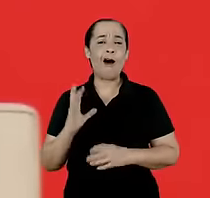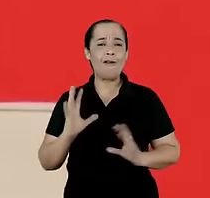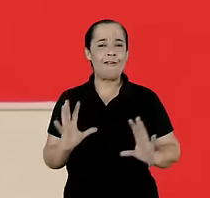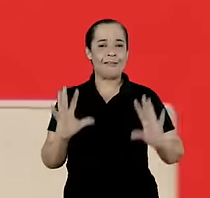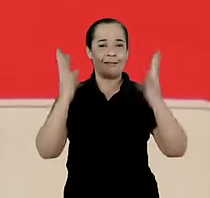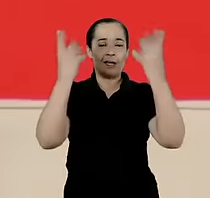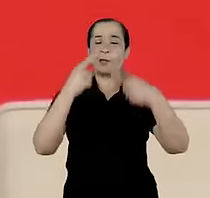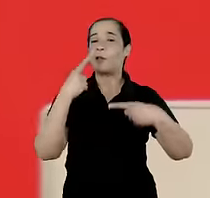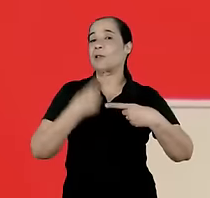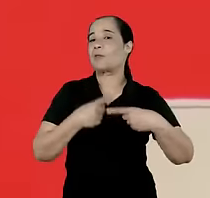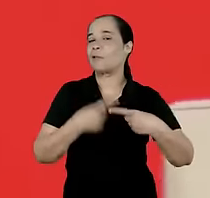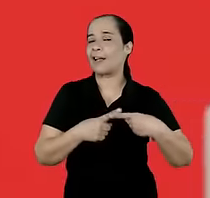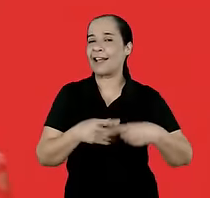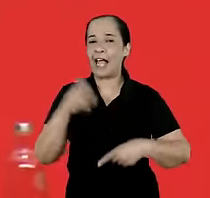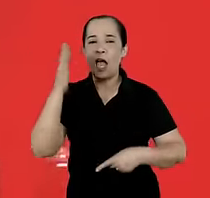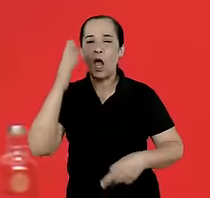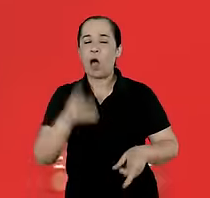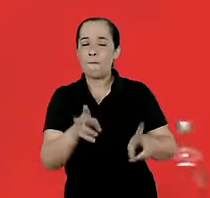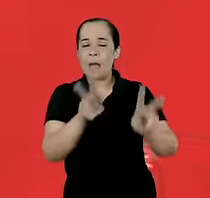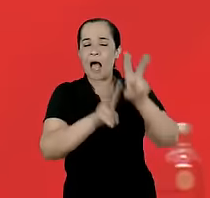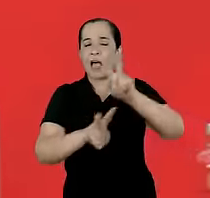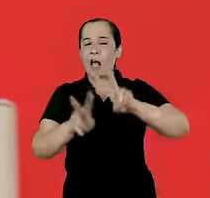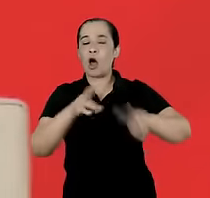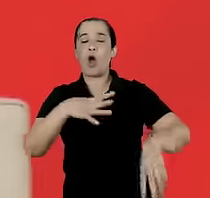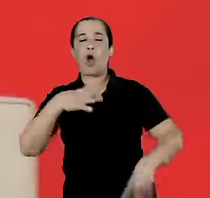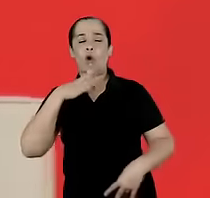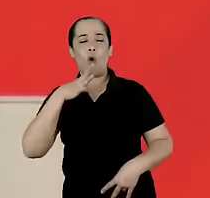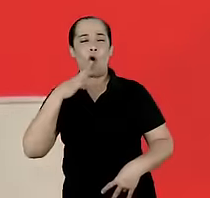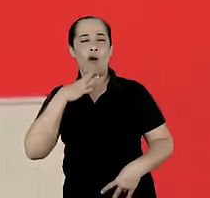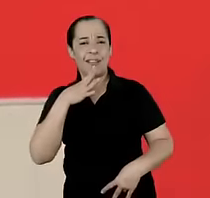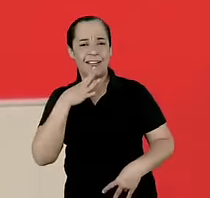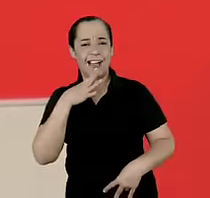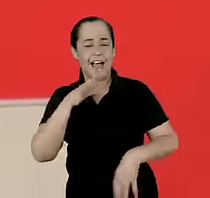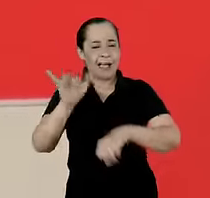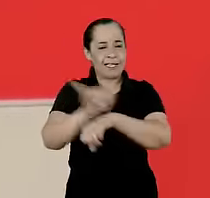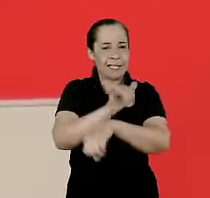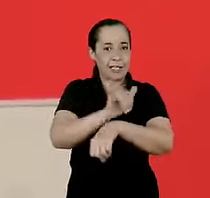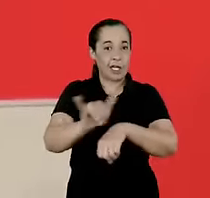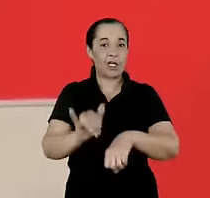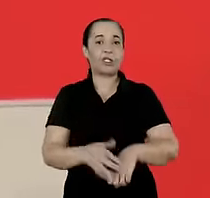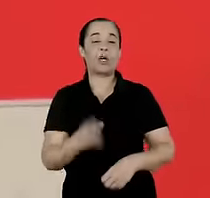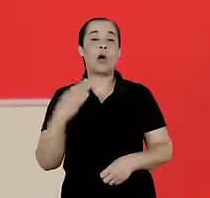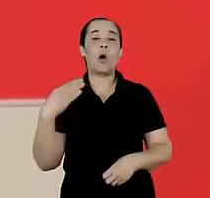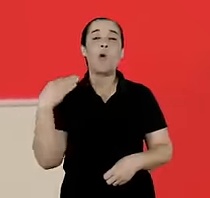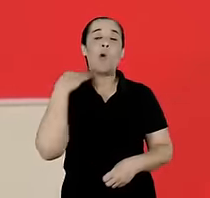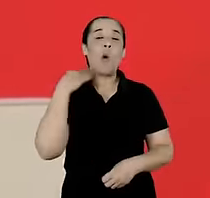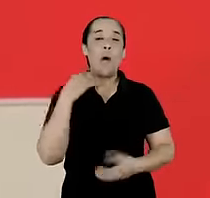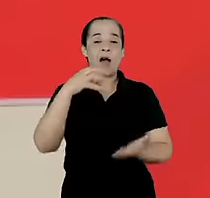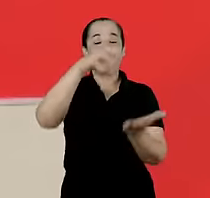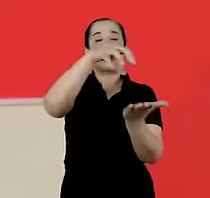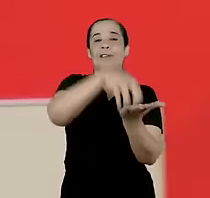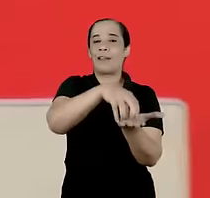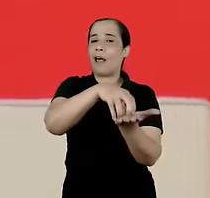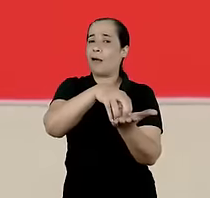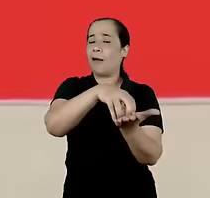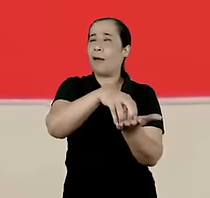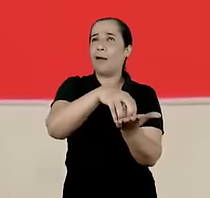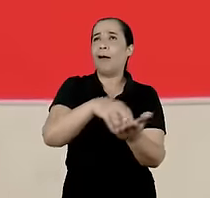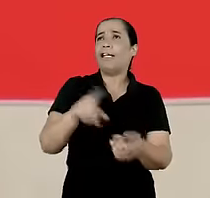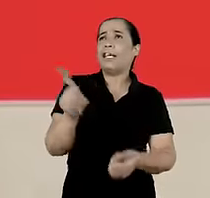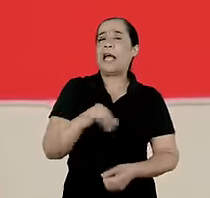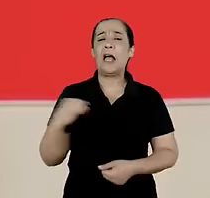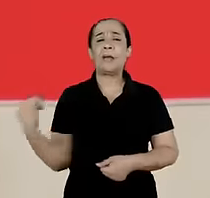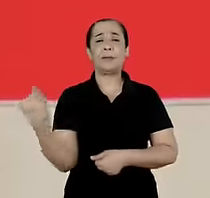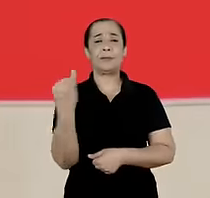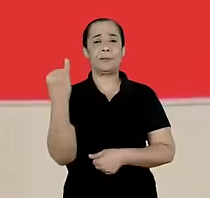dentro dessa visão do banco dos bancos que é exatamente o banco central é absolutamente fundamental para